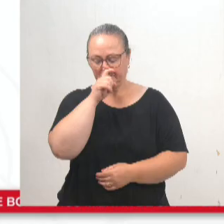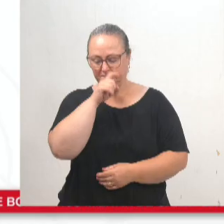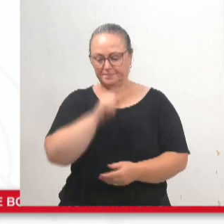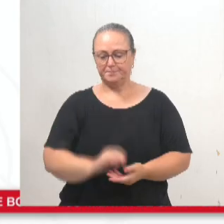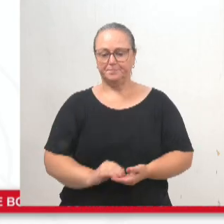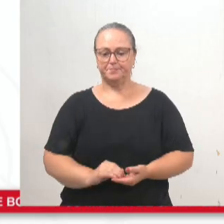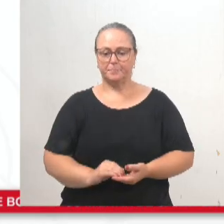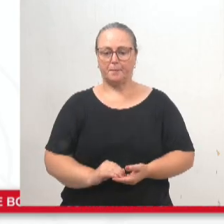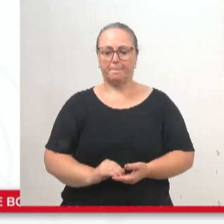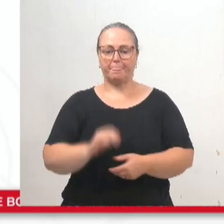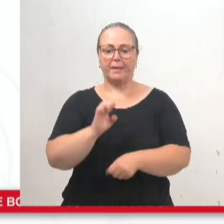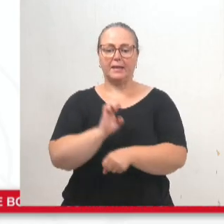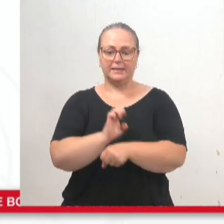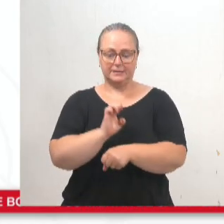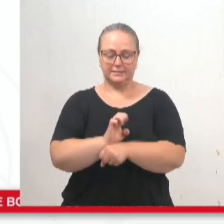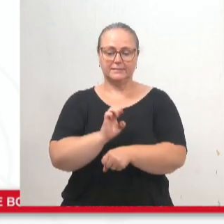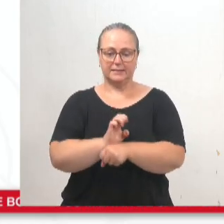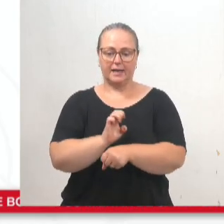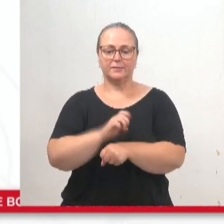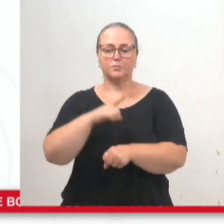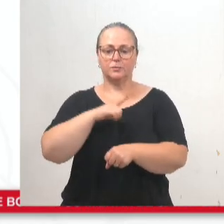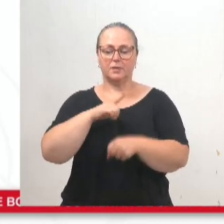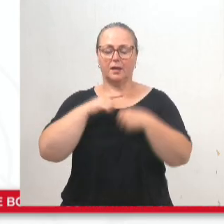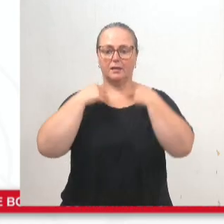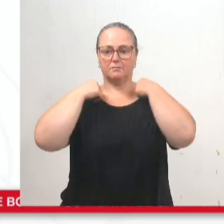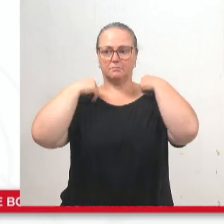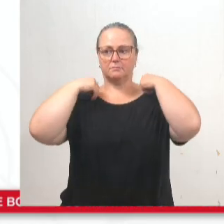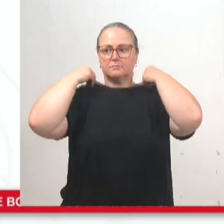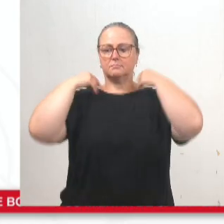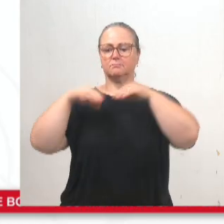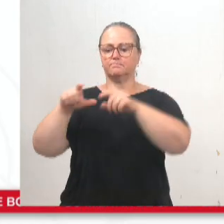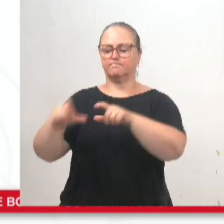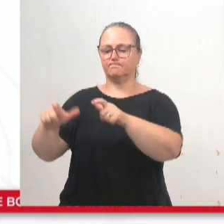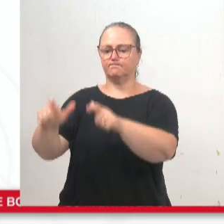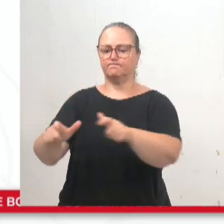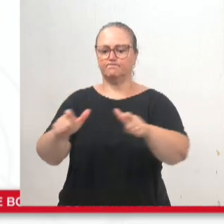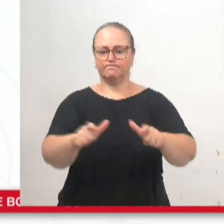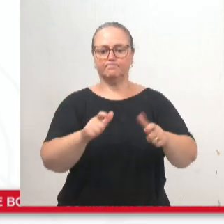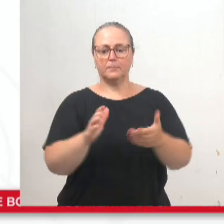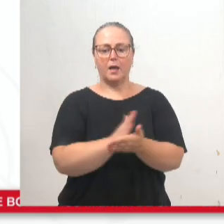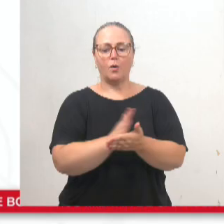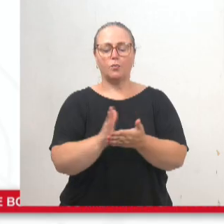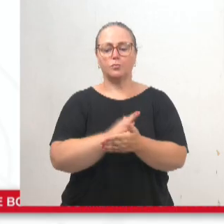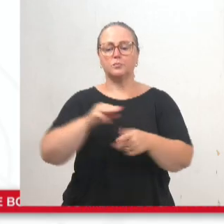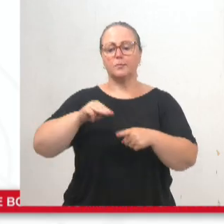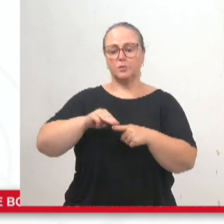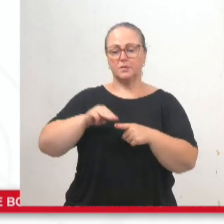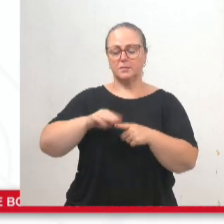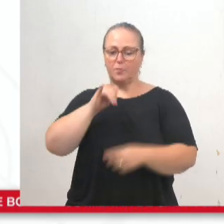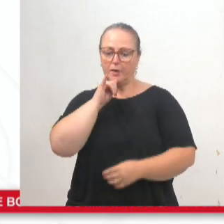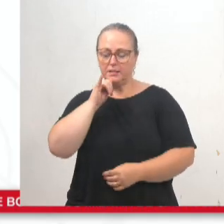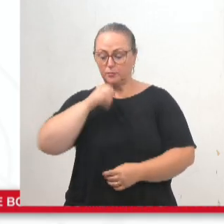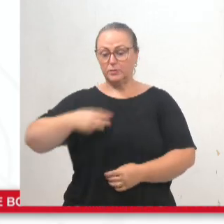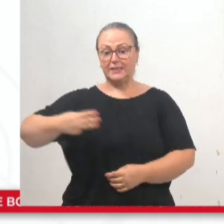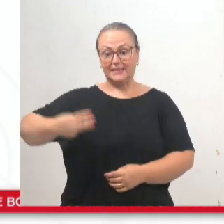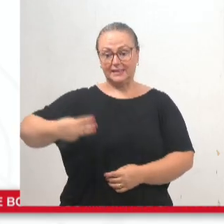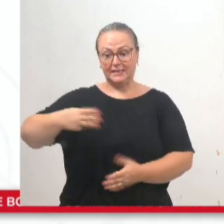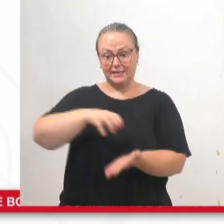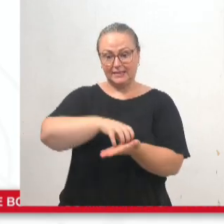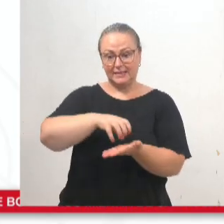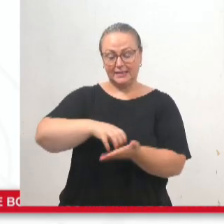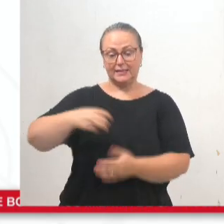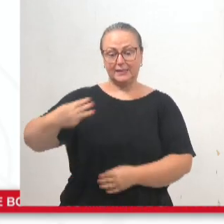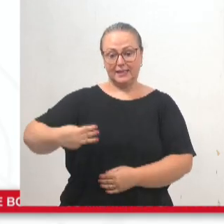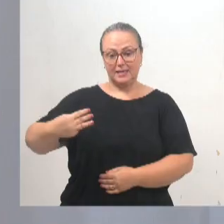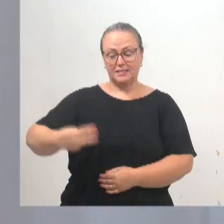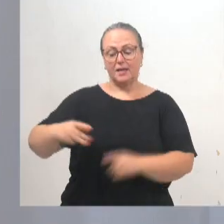nosso estado ele é dividido em batalhões, né, da nossa corporação, que é responsável por alguns municípios. O 3º Batalhão, por exemplo, a circunscrição